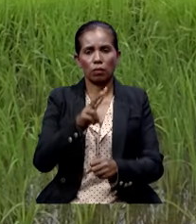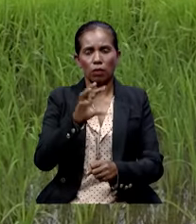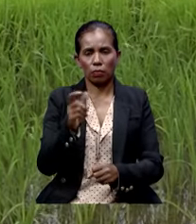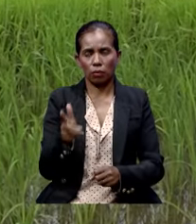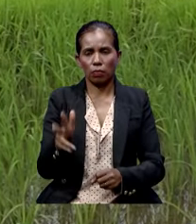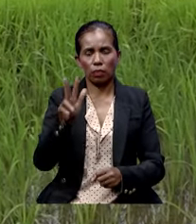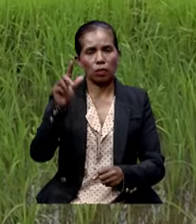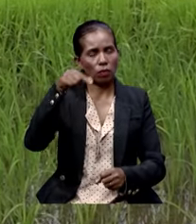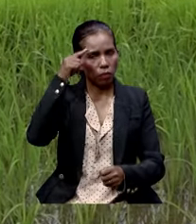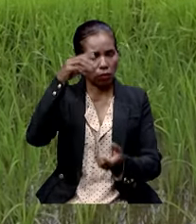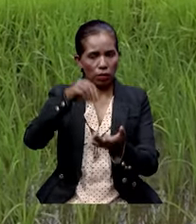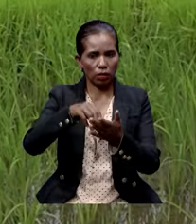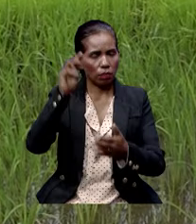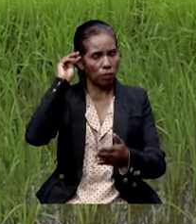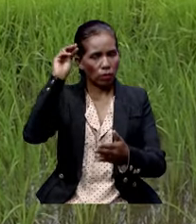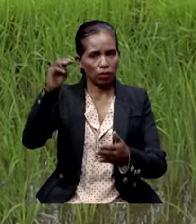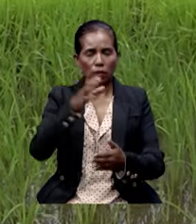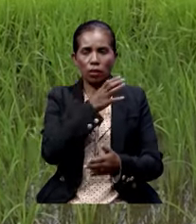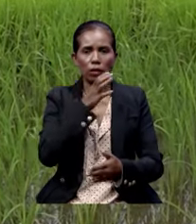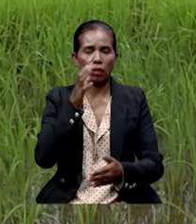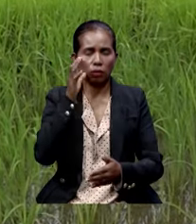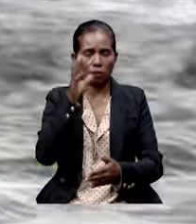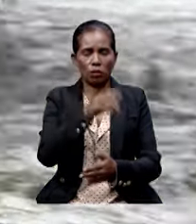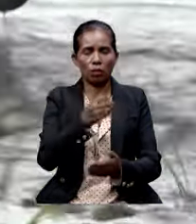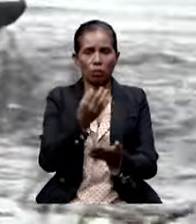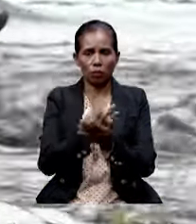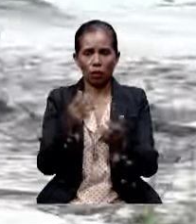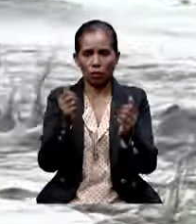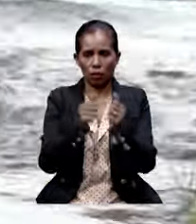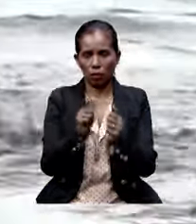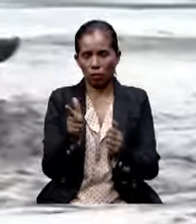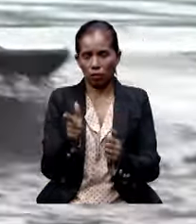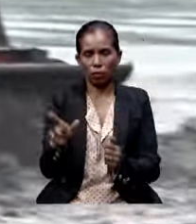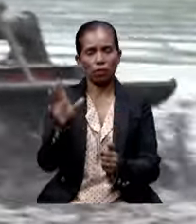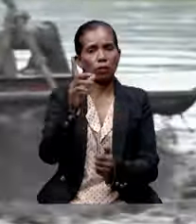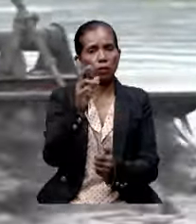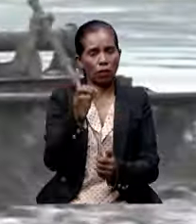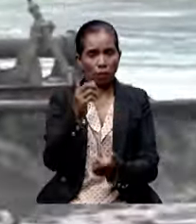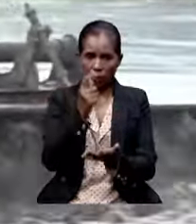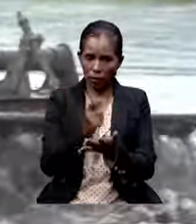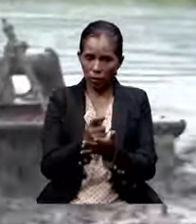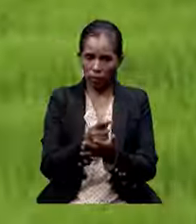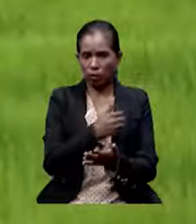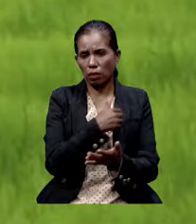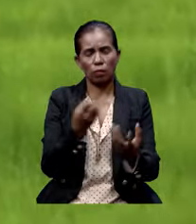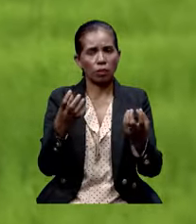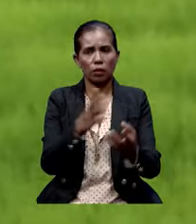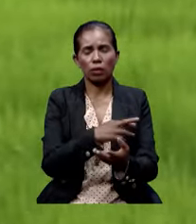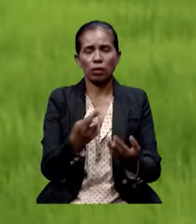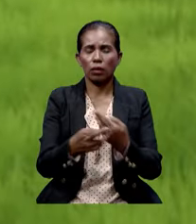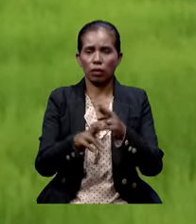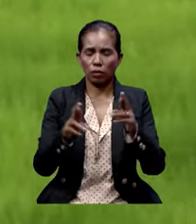governo aloca orçamento para o Ministério da Agricultura, o montante tocon Ronulo Resinualo, mas bem se dá o suficiente para responder